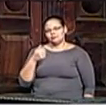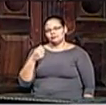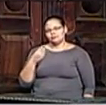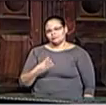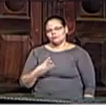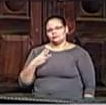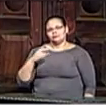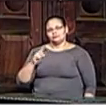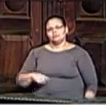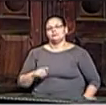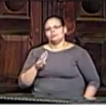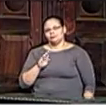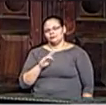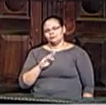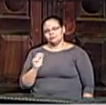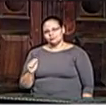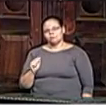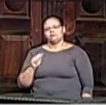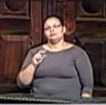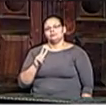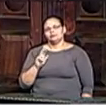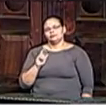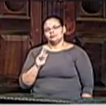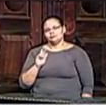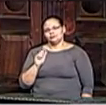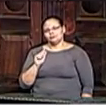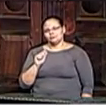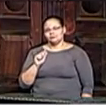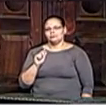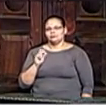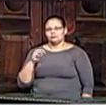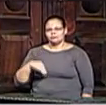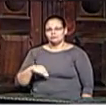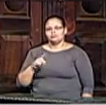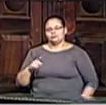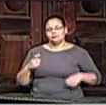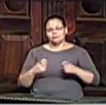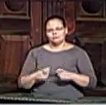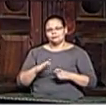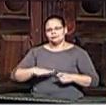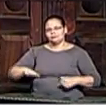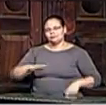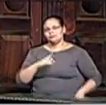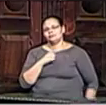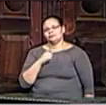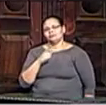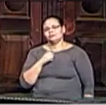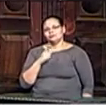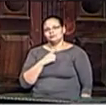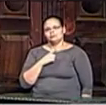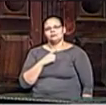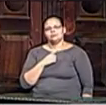Recreio, Vargens e parte de Camorim. É outra área que tem ali uma